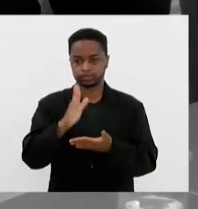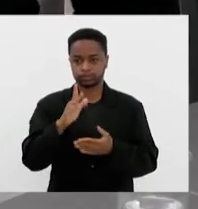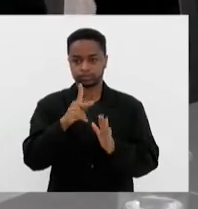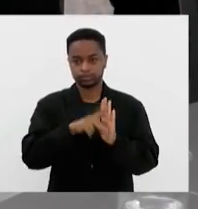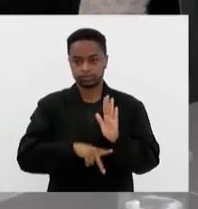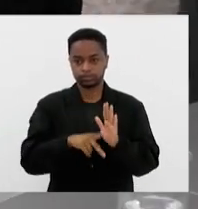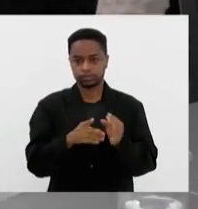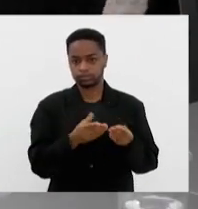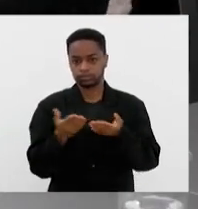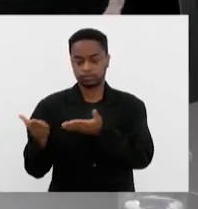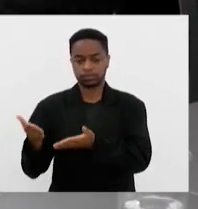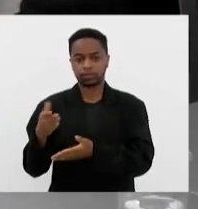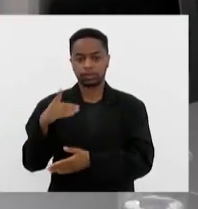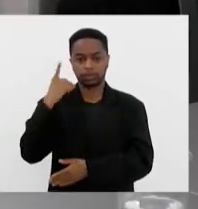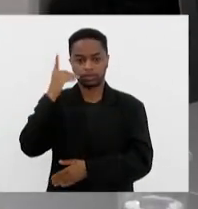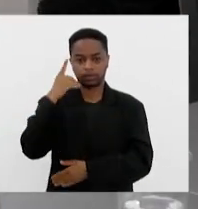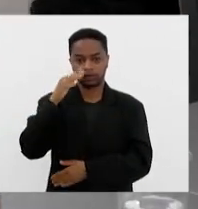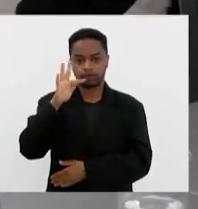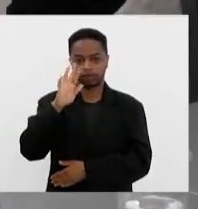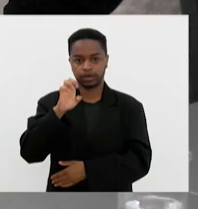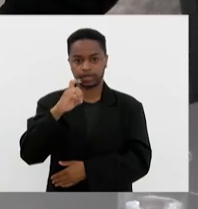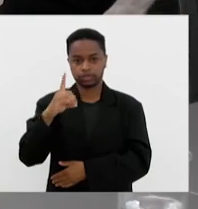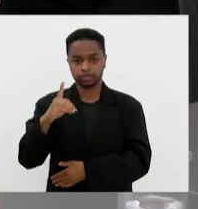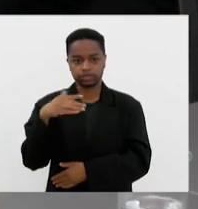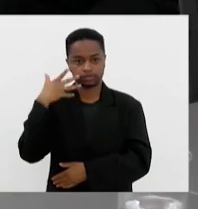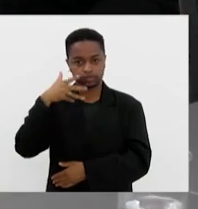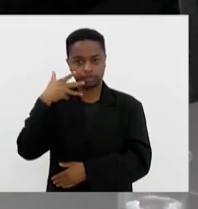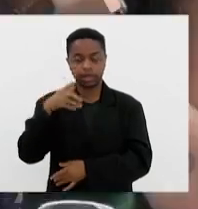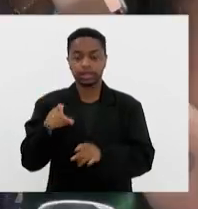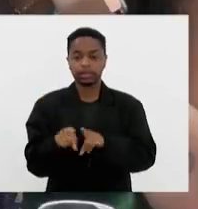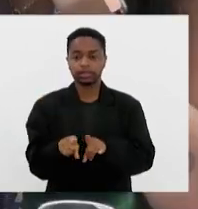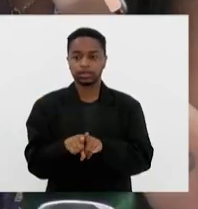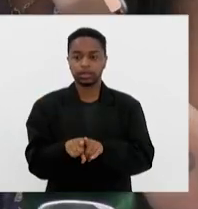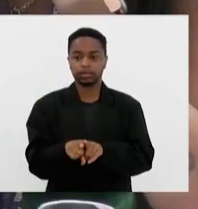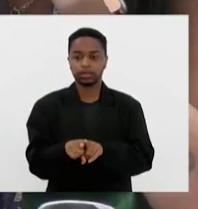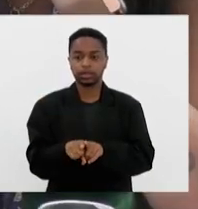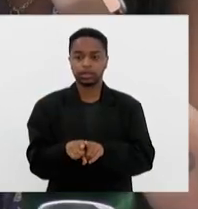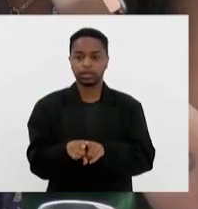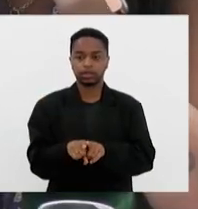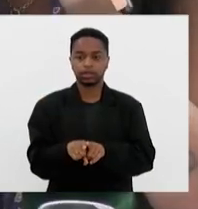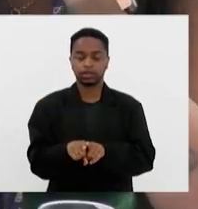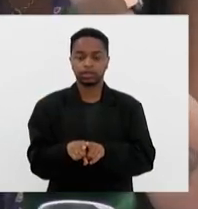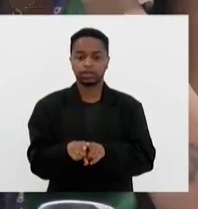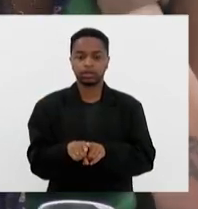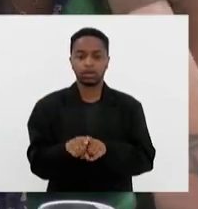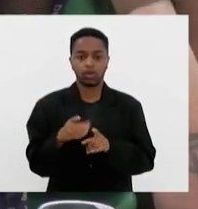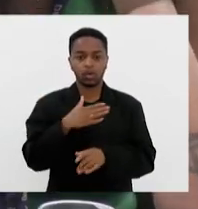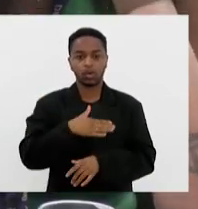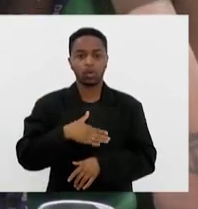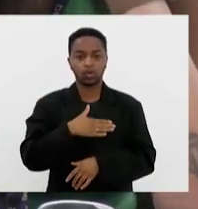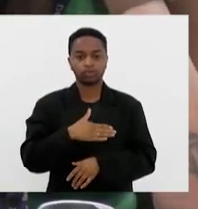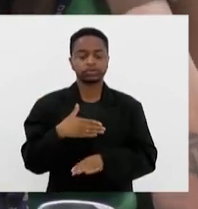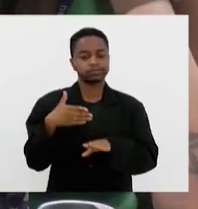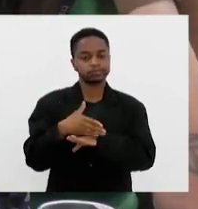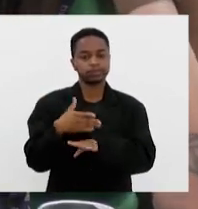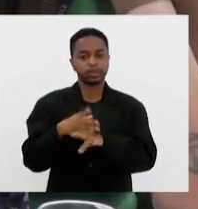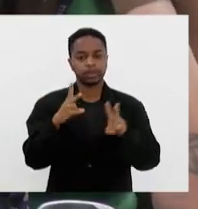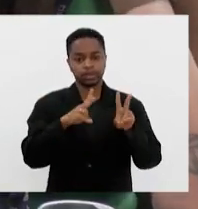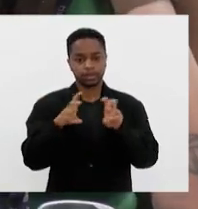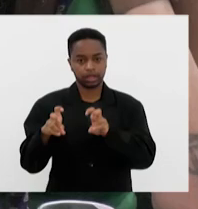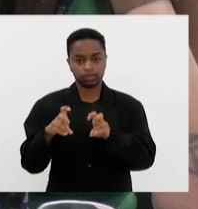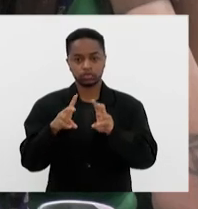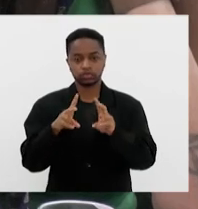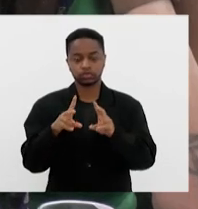A palavra aí o deputado Fred. E o deputado Luiz Cláudio é um entusiasta também das questões que envolvem o autismo, até porque ele tem um filho